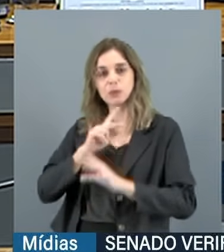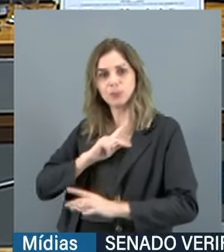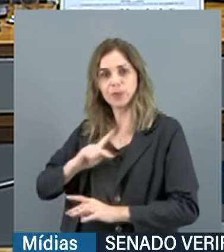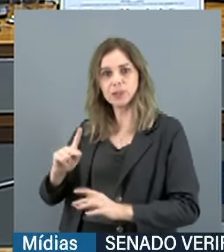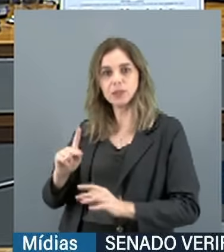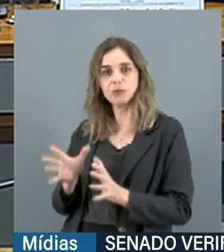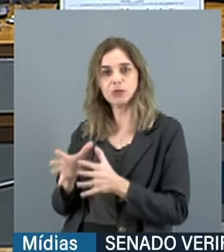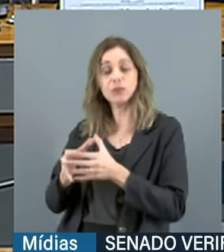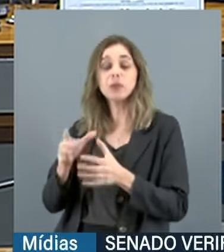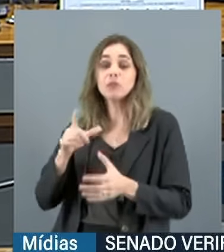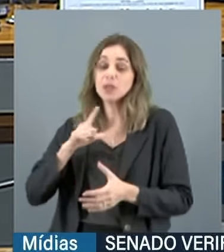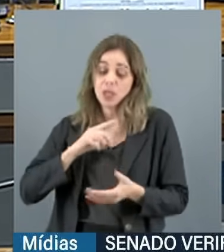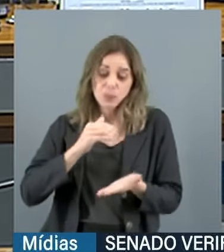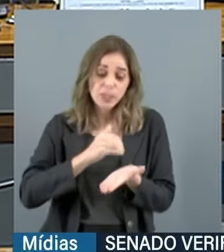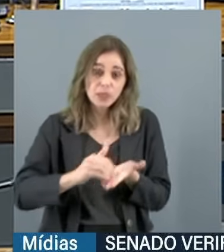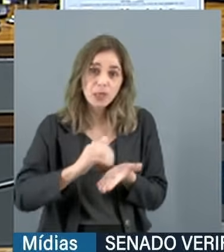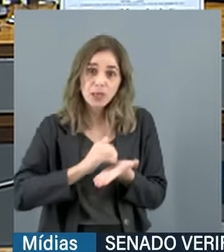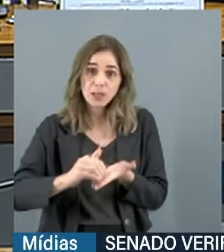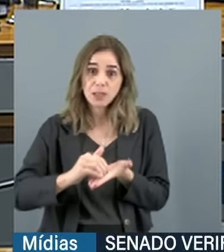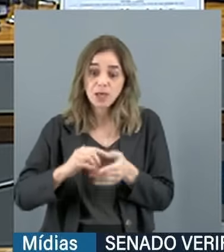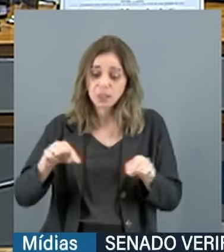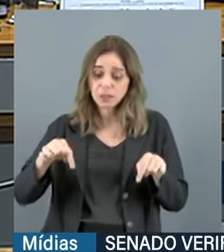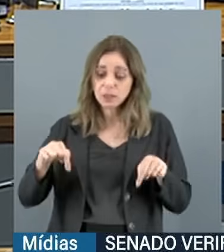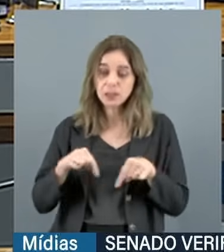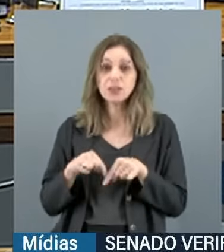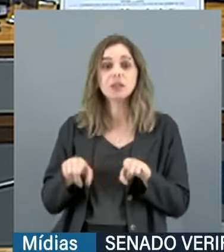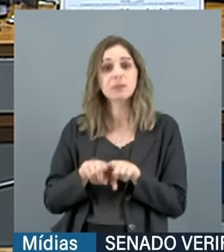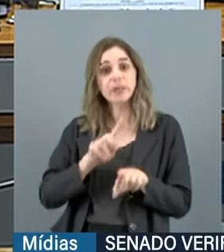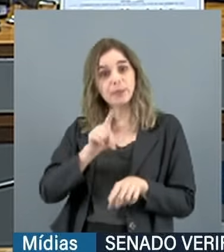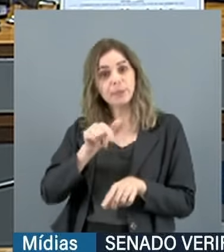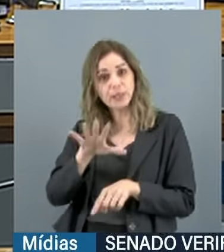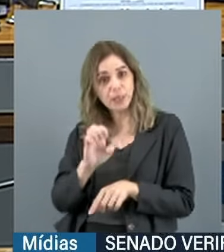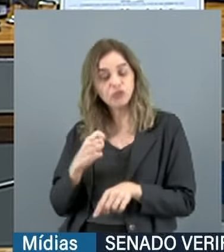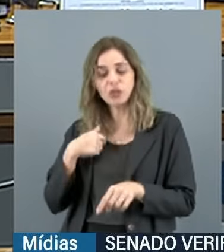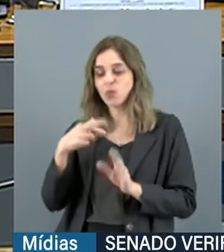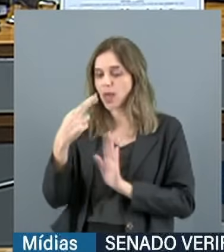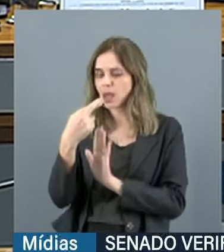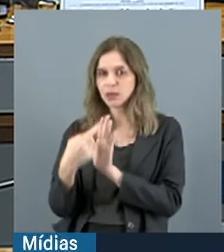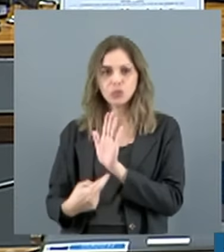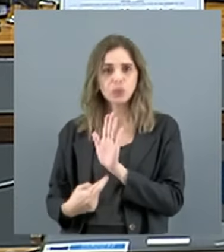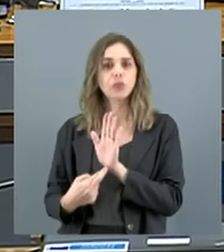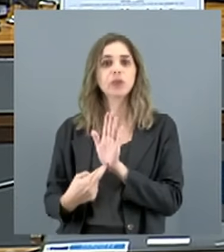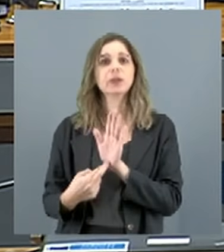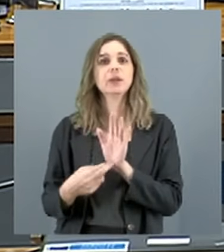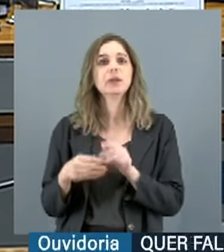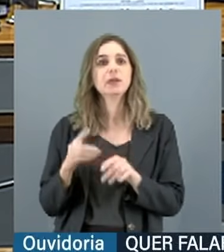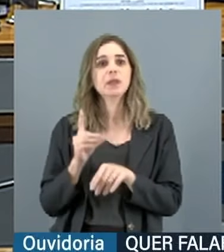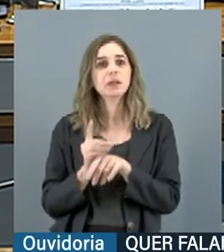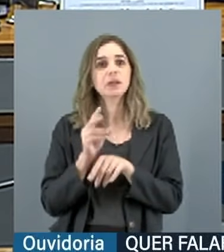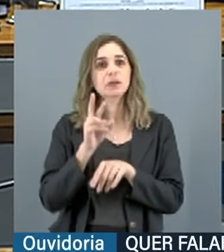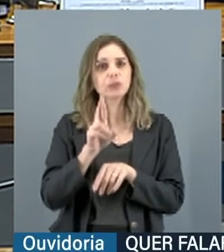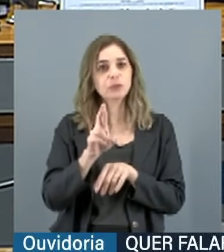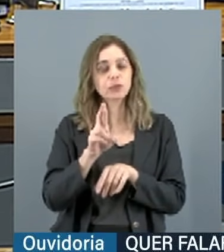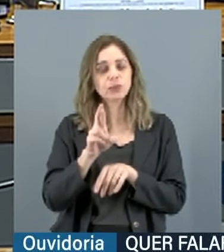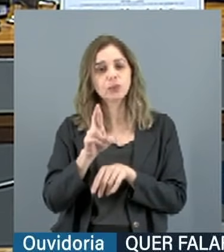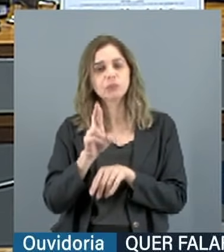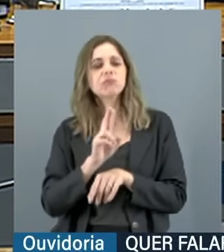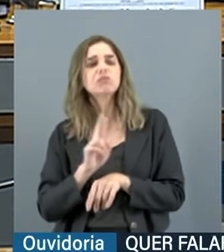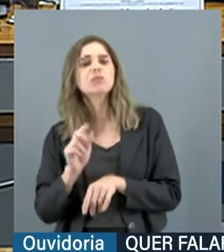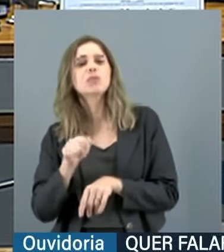nesta casa e o nosso gabinete, como relatora, doutor... Como é o nome